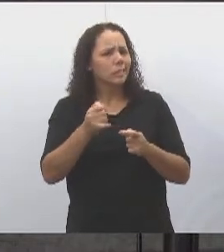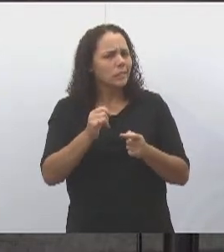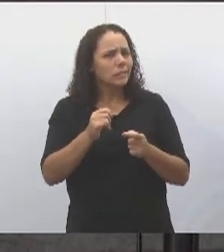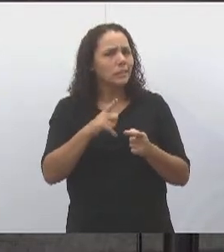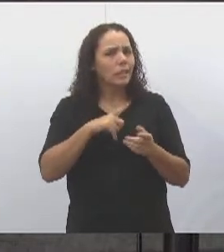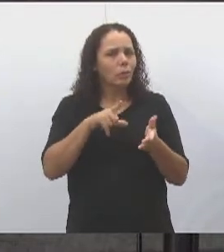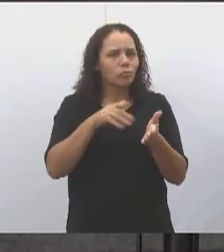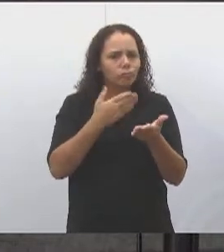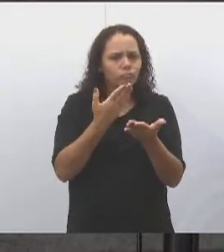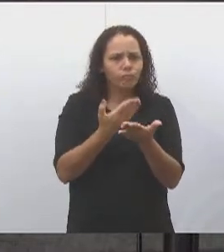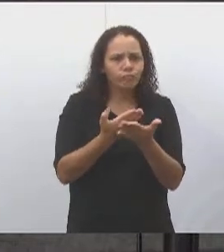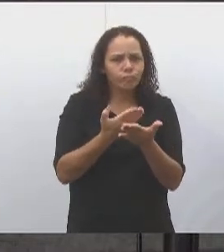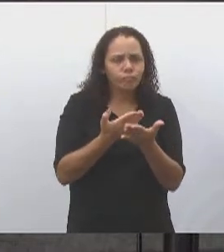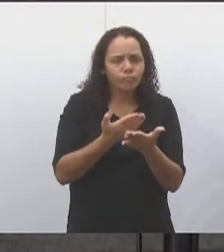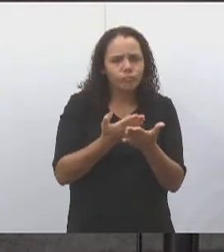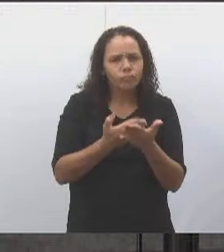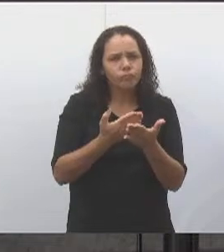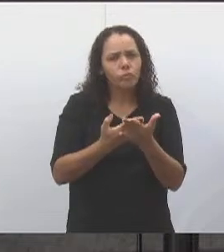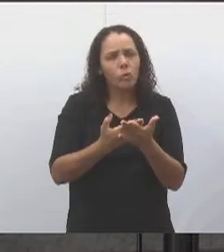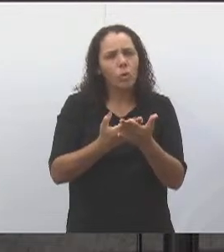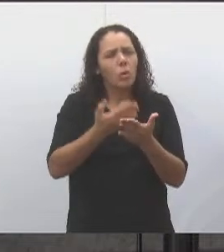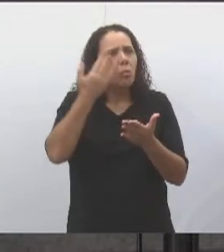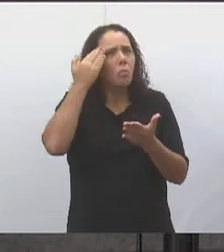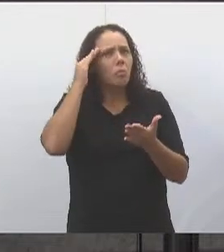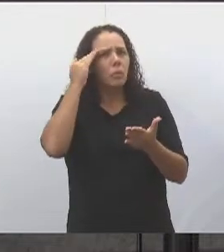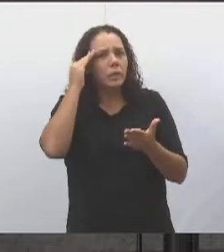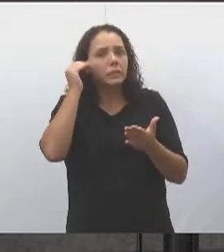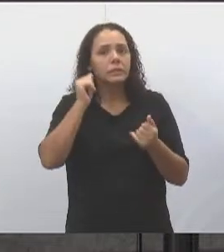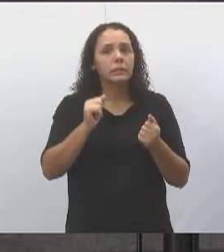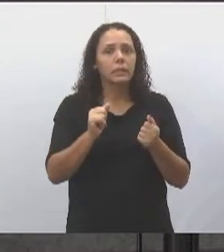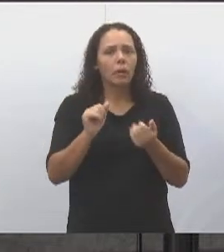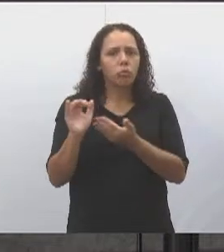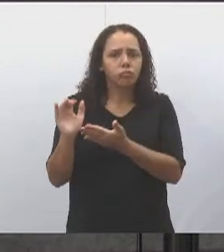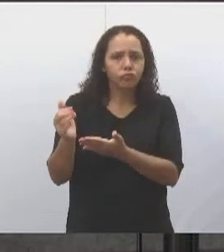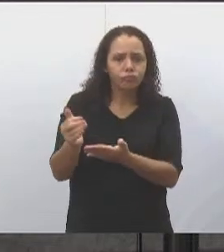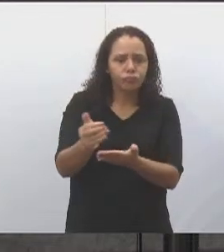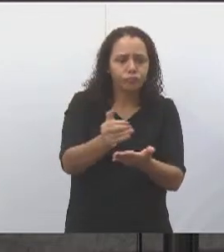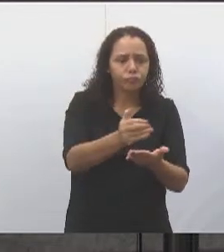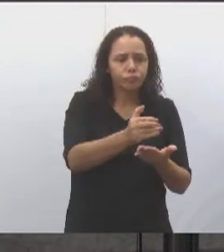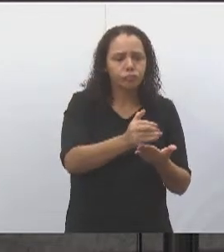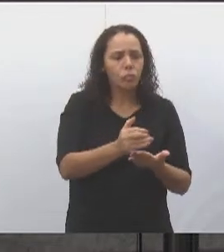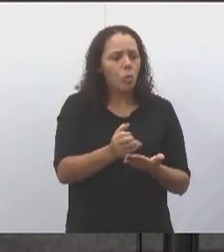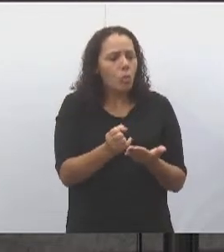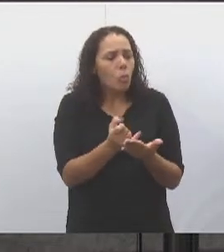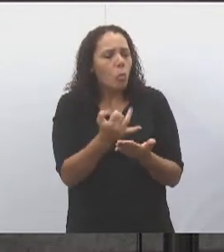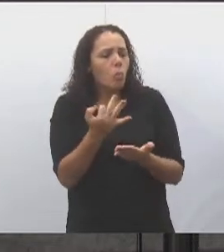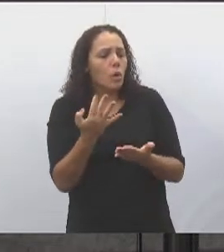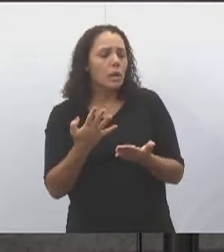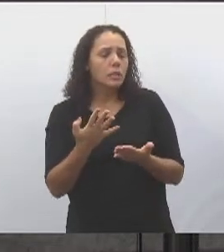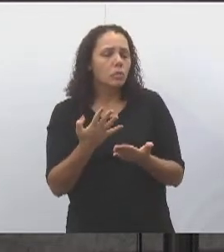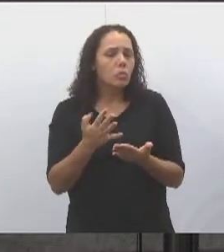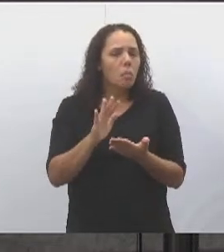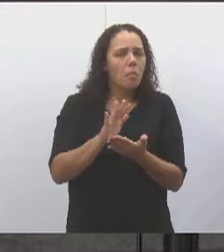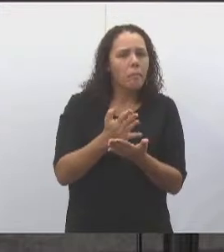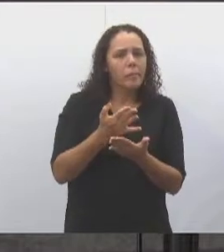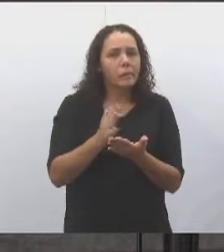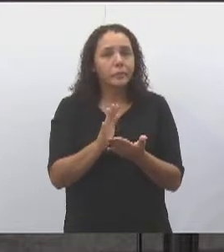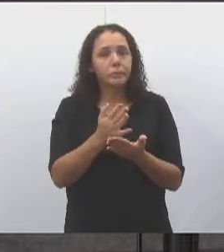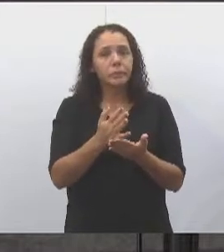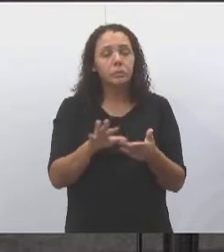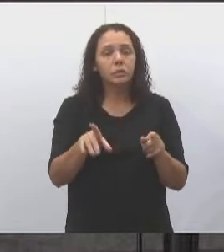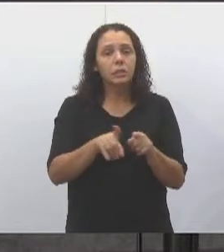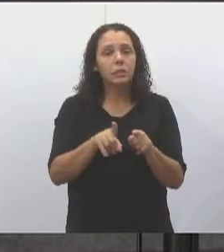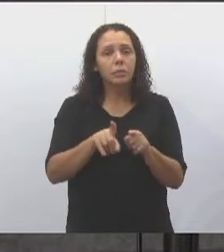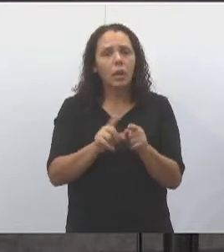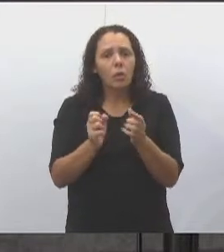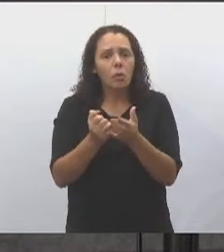né, para se ter uma ideia em relação a essas arrecadações que eu acabei de citar e as despesas com